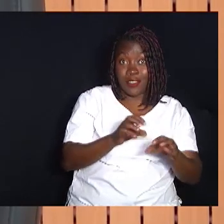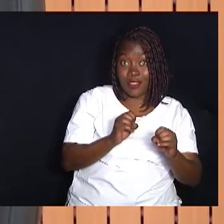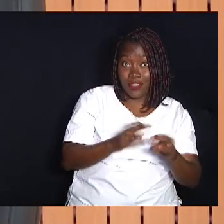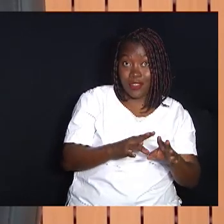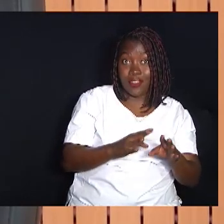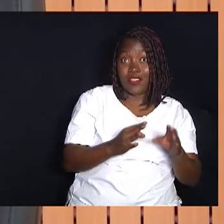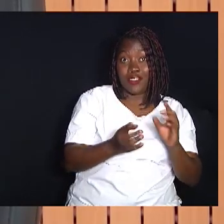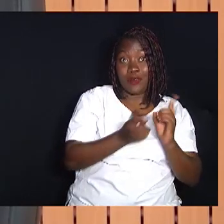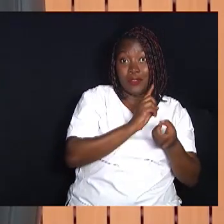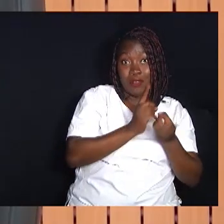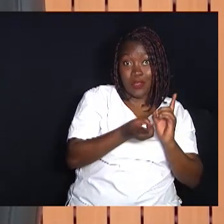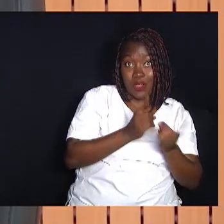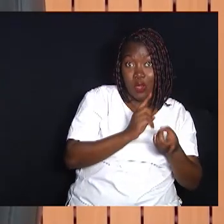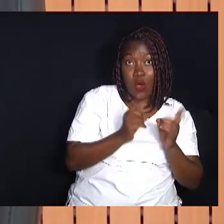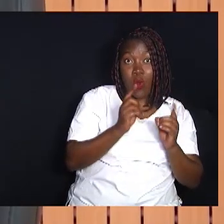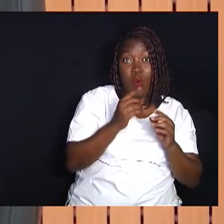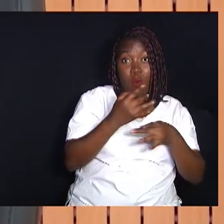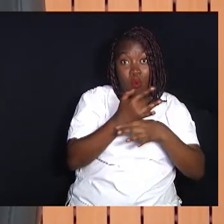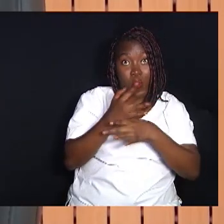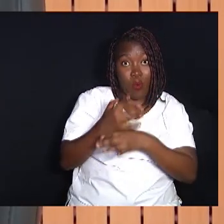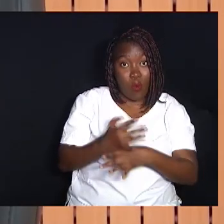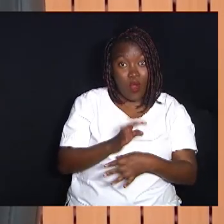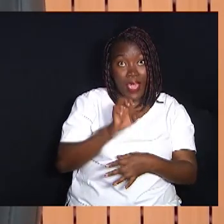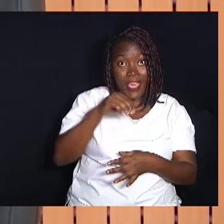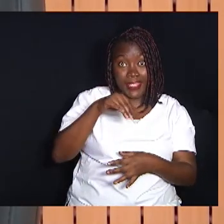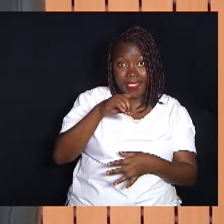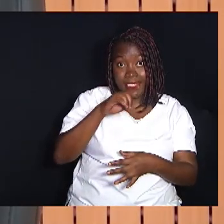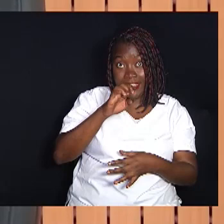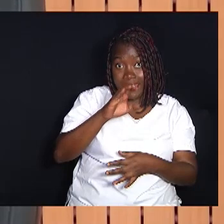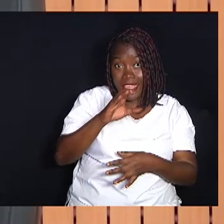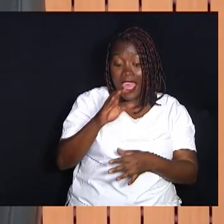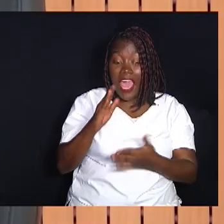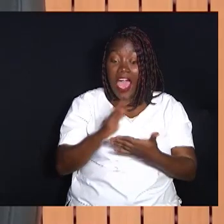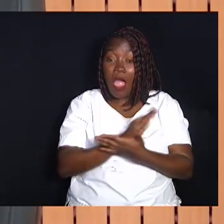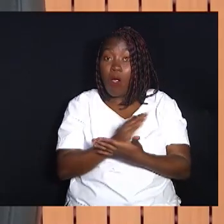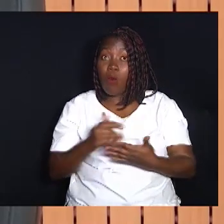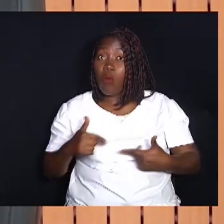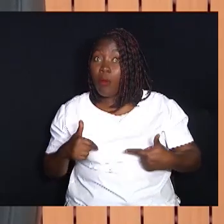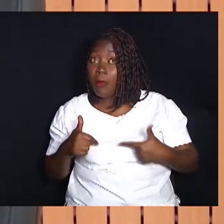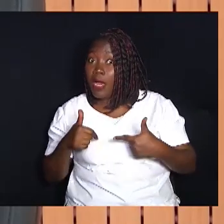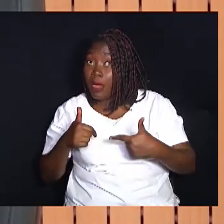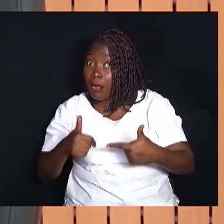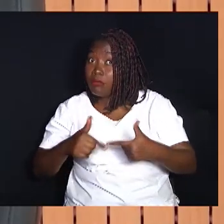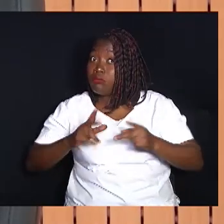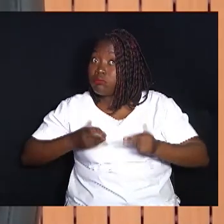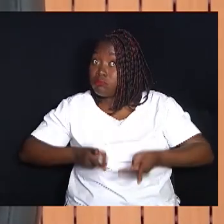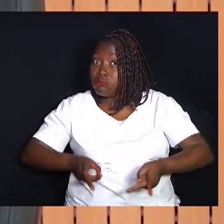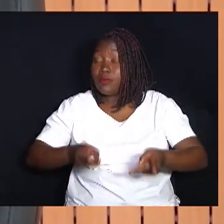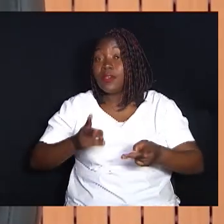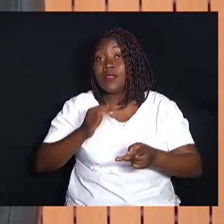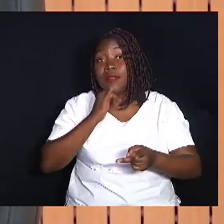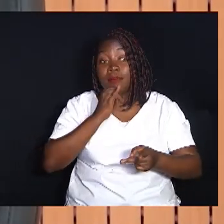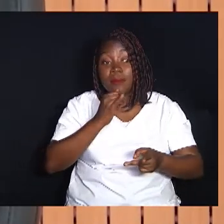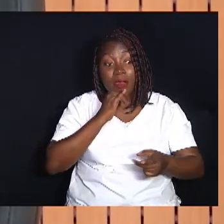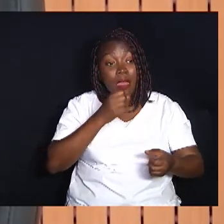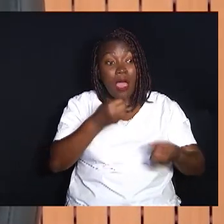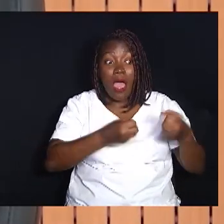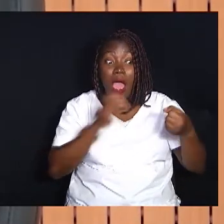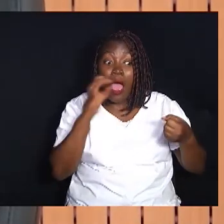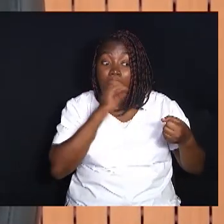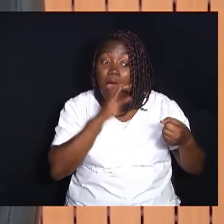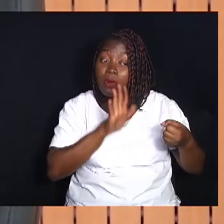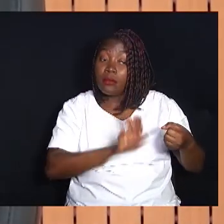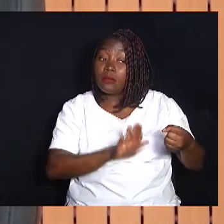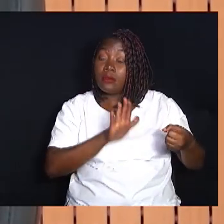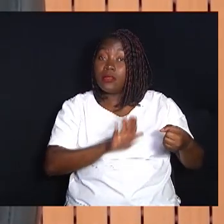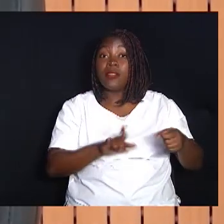da INDEC, algumas ações do plano já estão em andamento, como a campanha Desacelera e a produção de